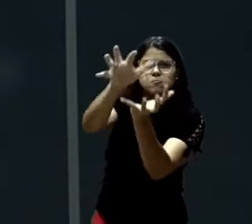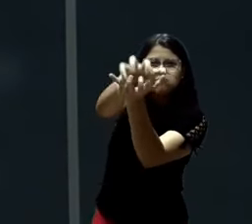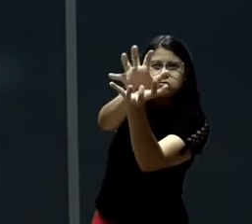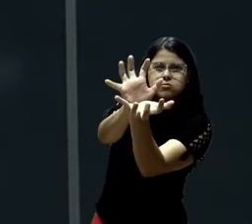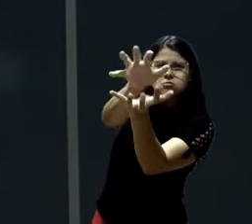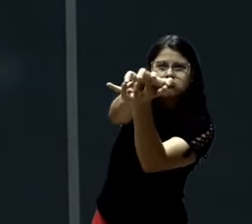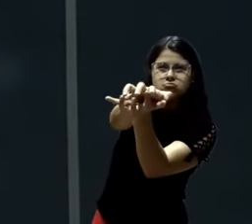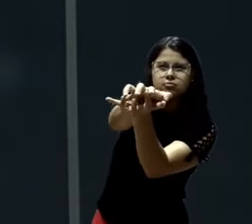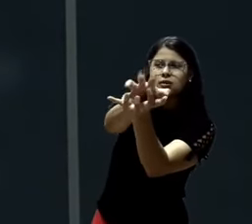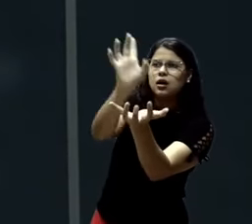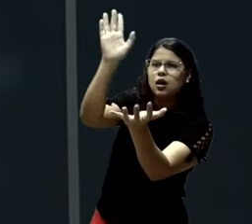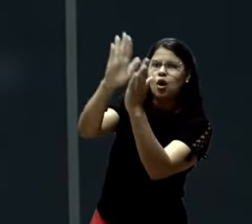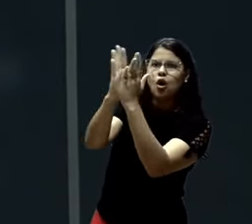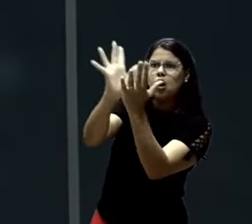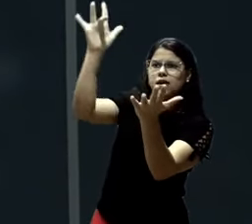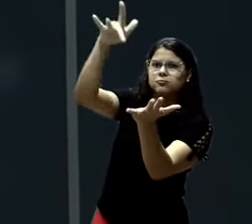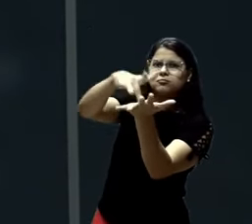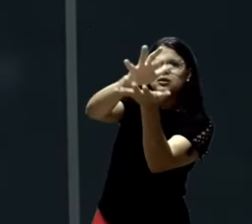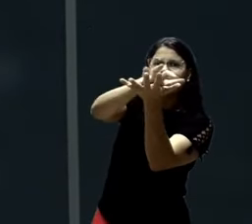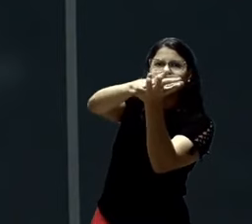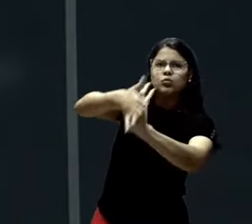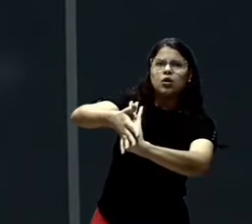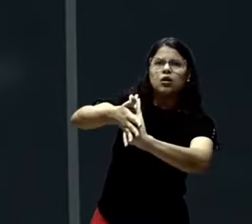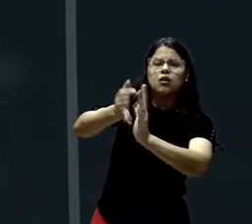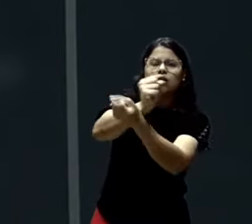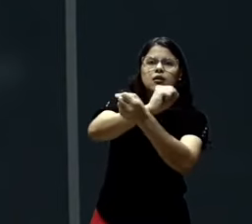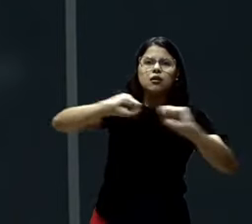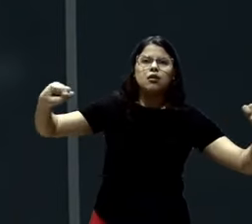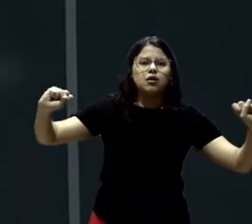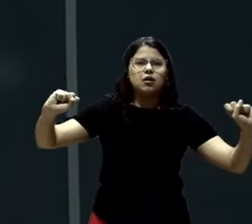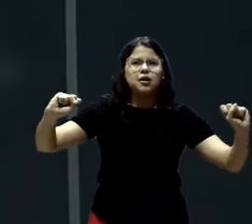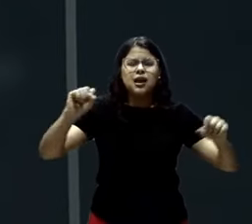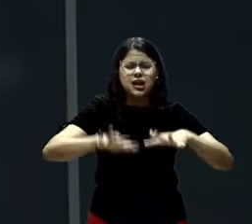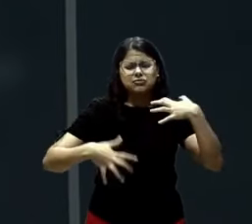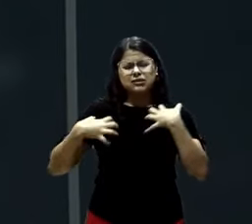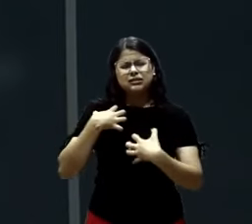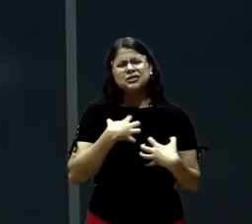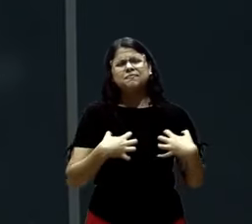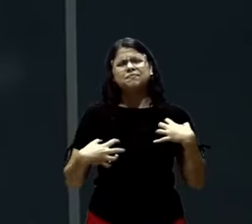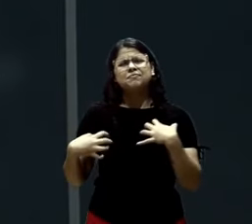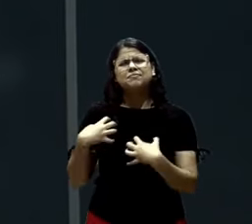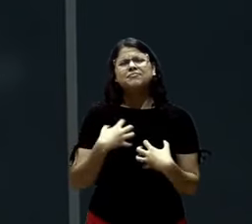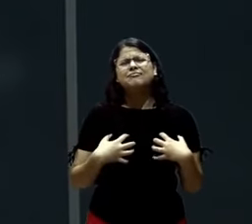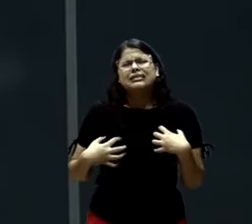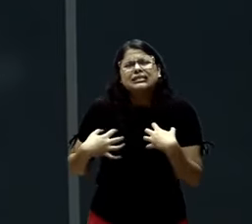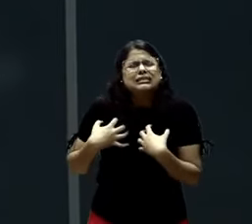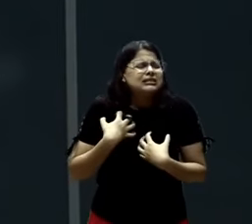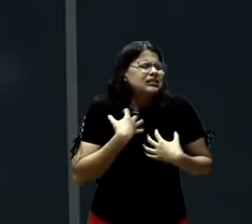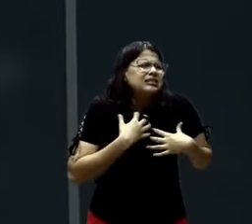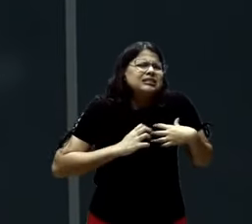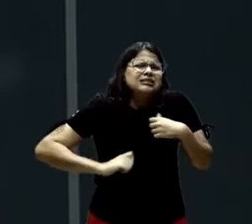A oração... Na oração, eu encontro a paz. A paz que